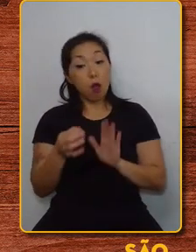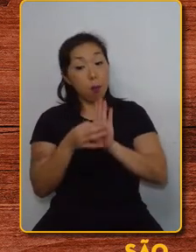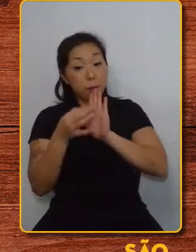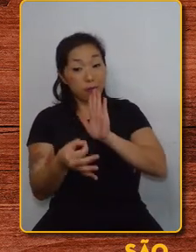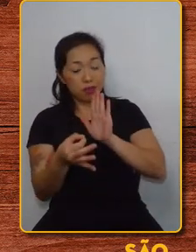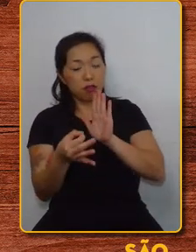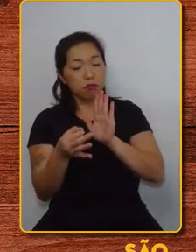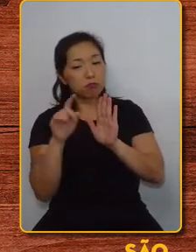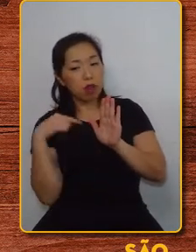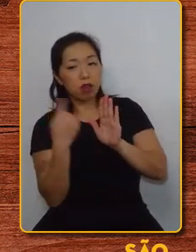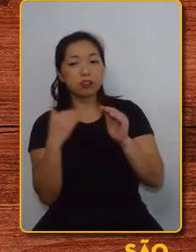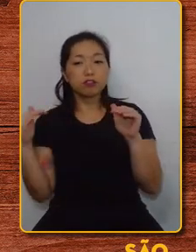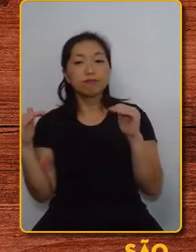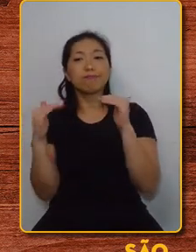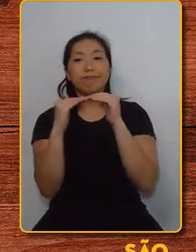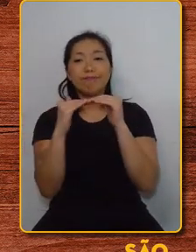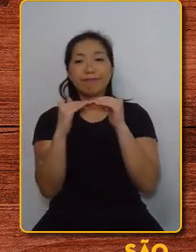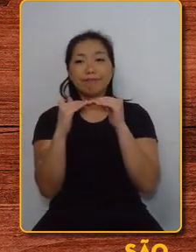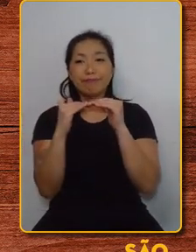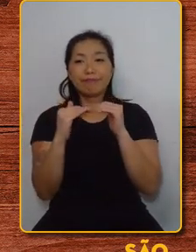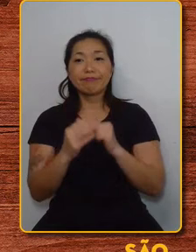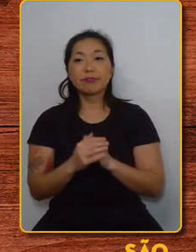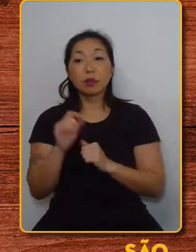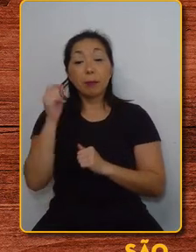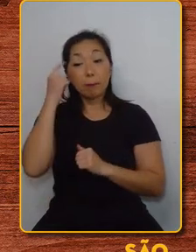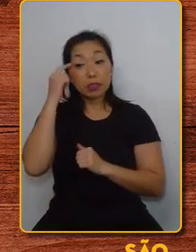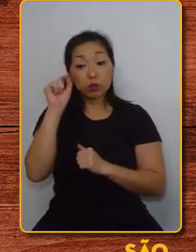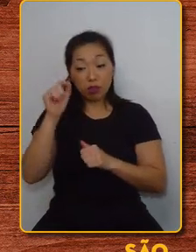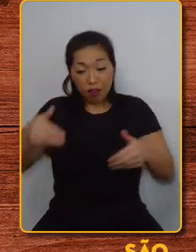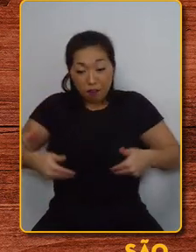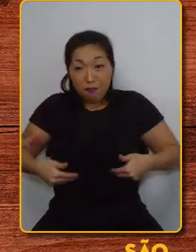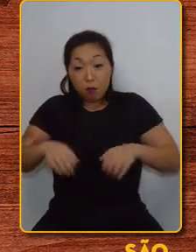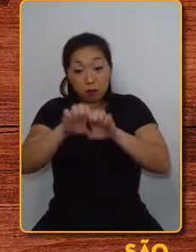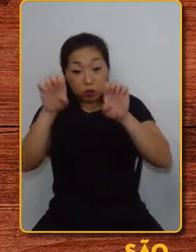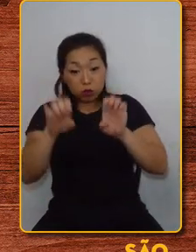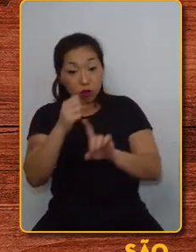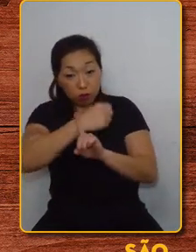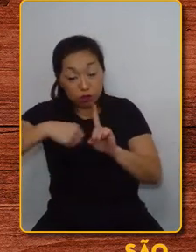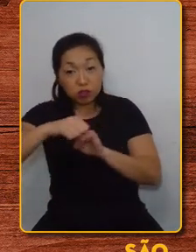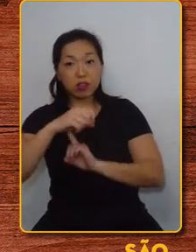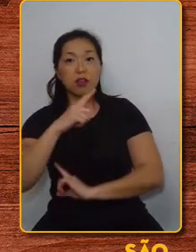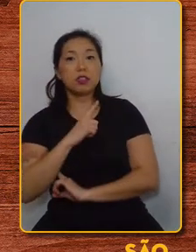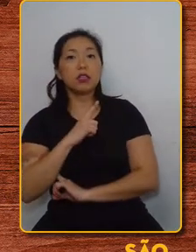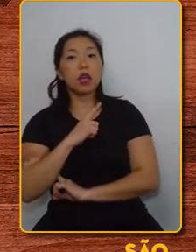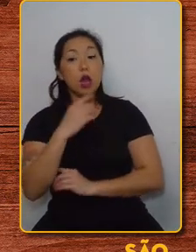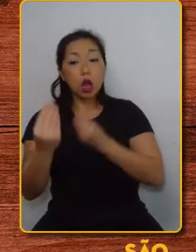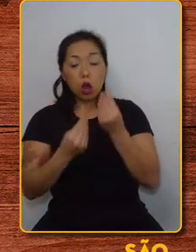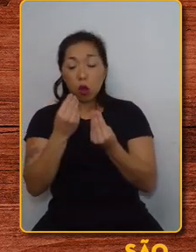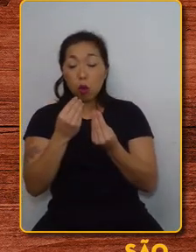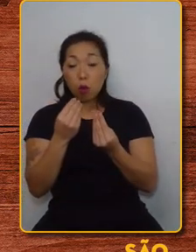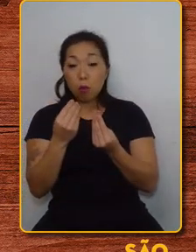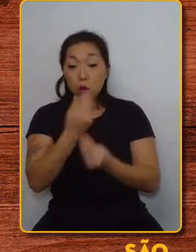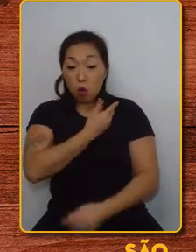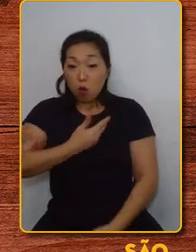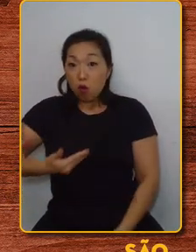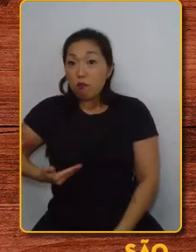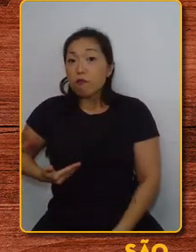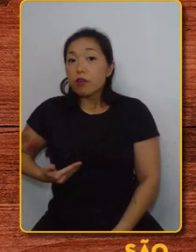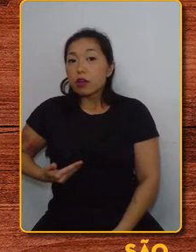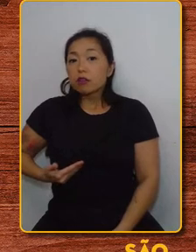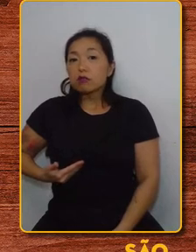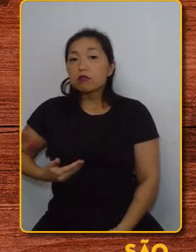Pensando nessa fome estrutural produzida socialmente, qual é então o papel da esfera governamental e